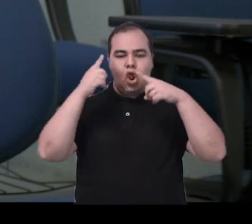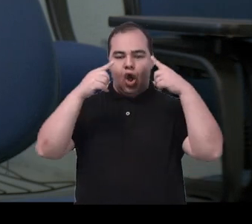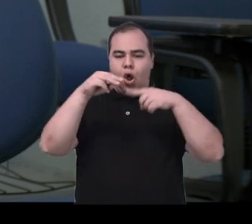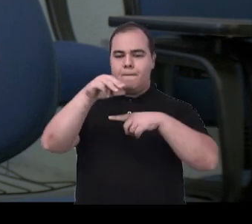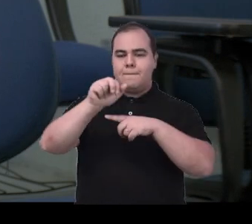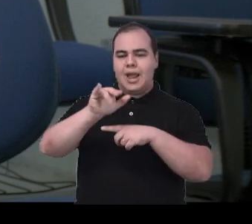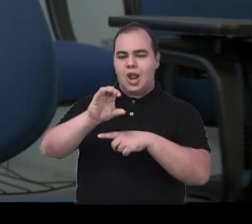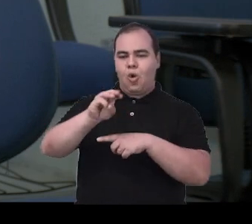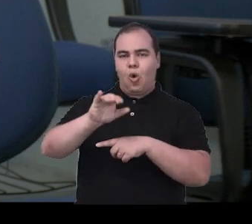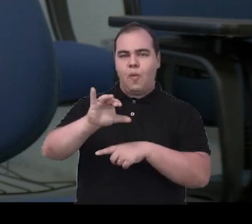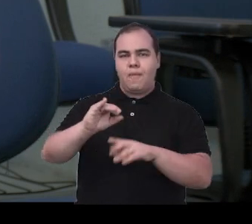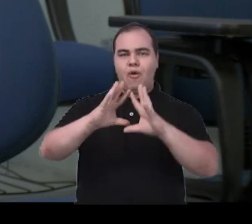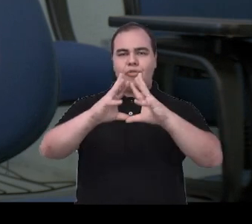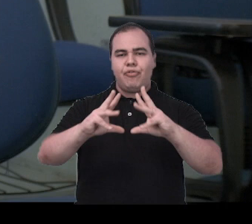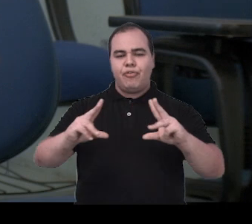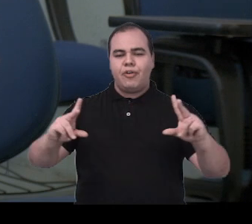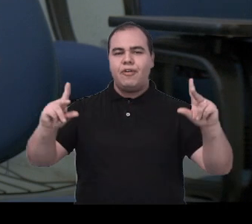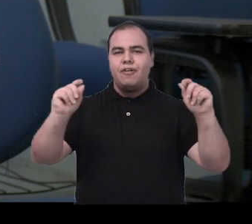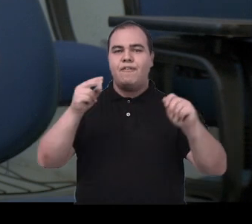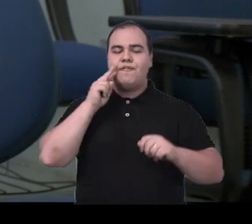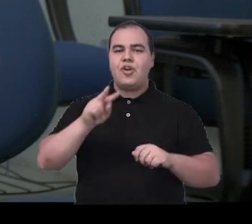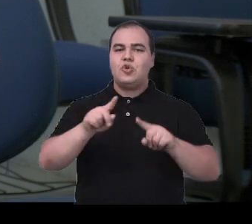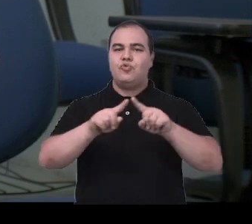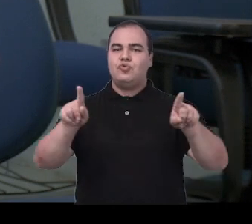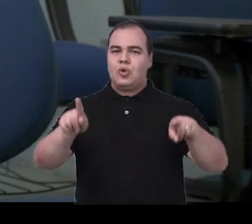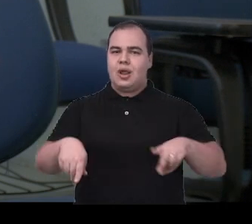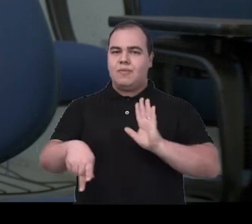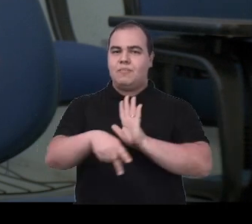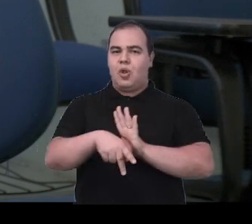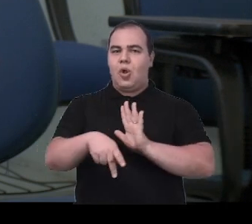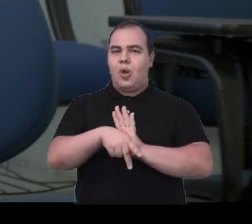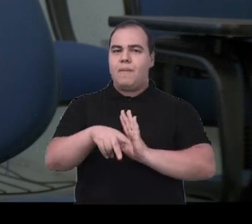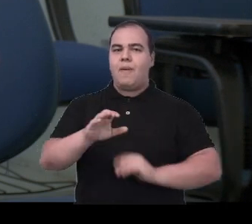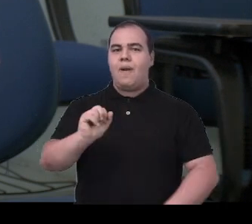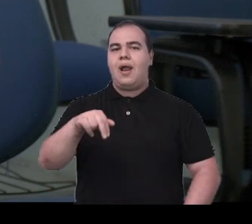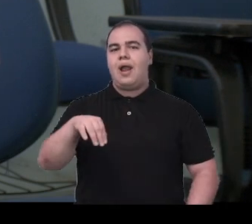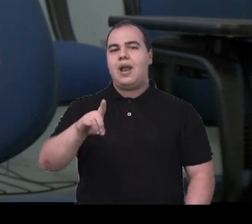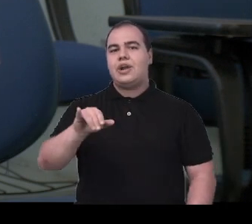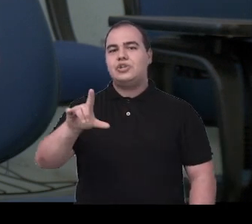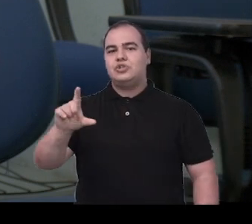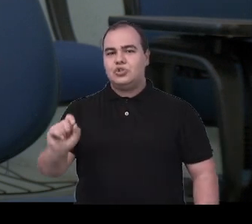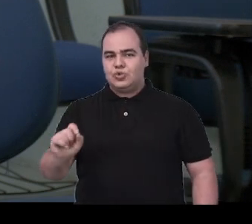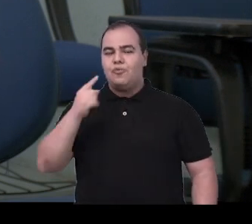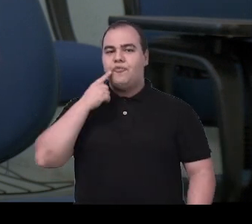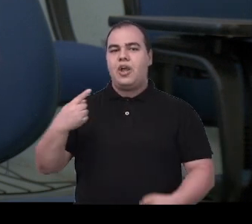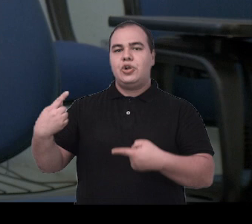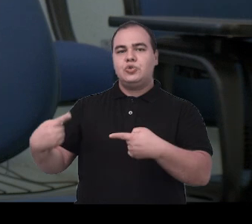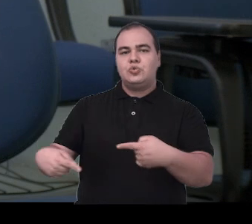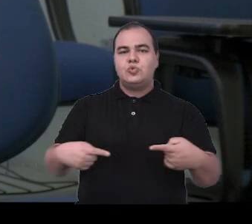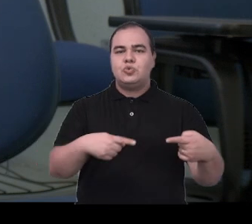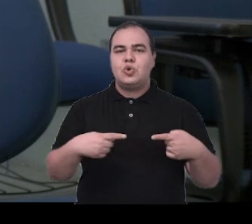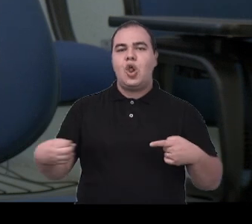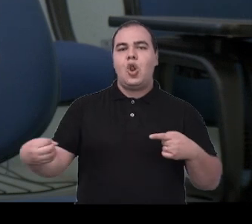desmanicomialização do Dr. Nelson, que a gente ia propor para os funcionários do Cândido fazer um treinamento, uma capacitação,